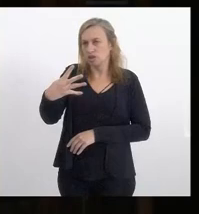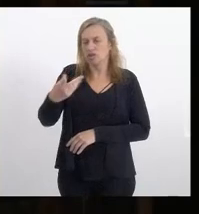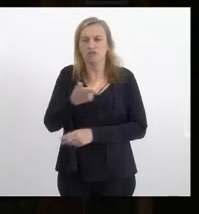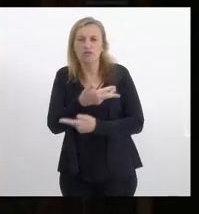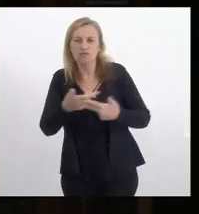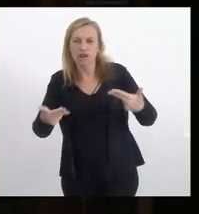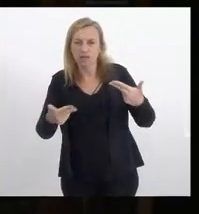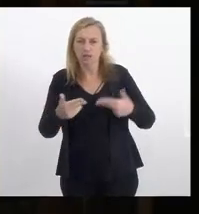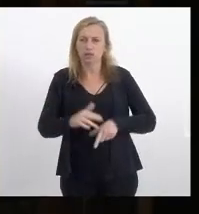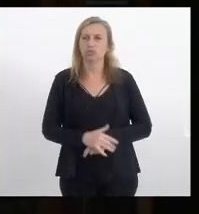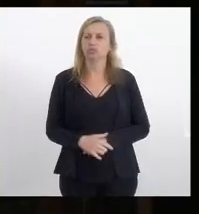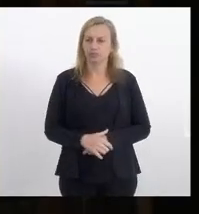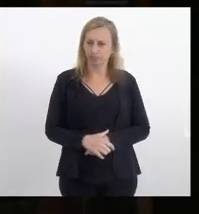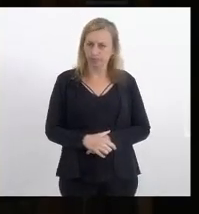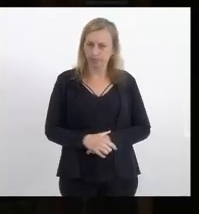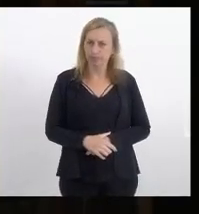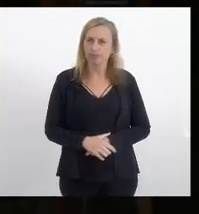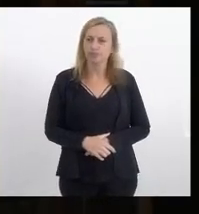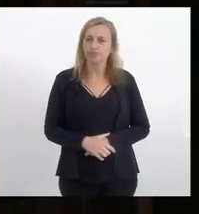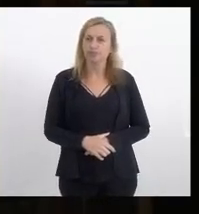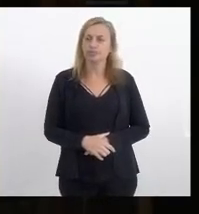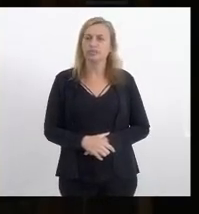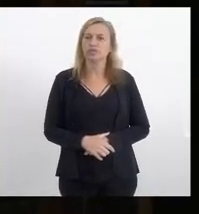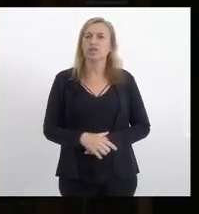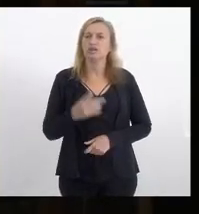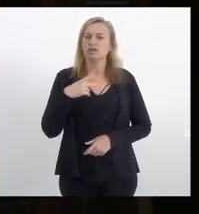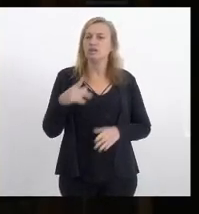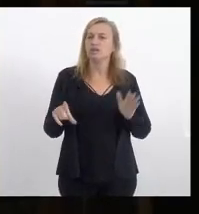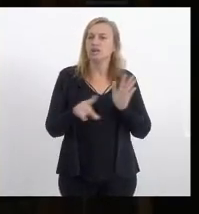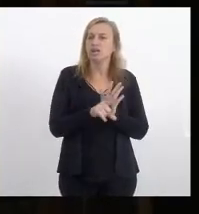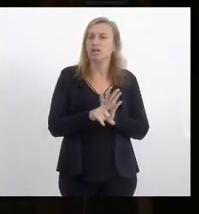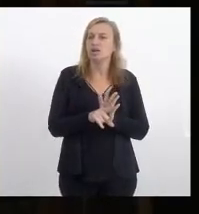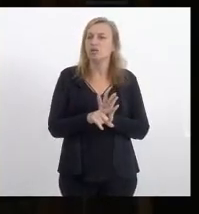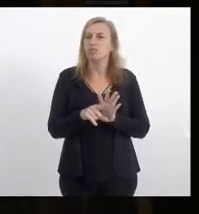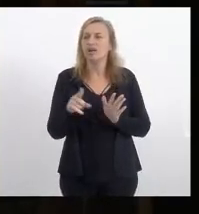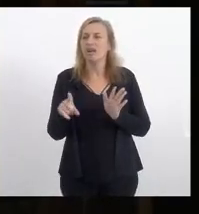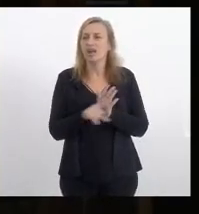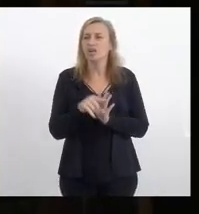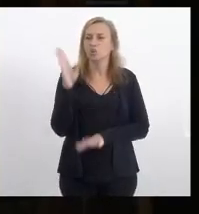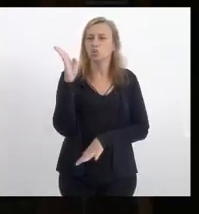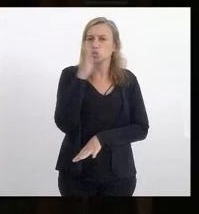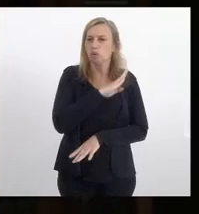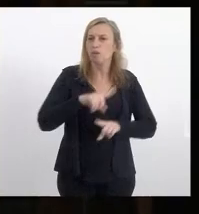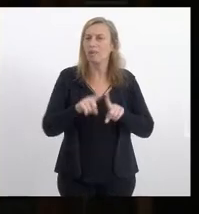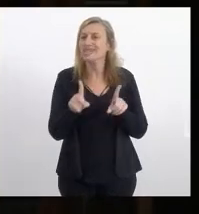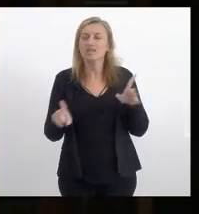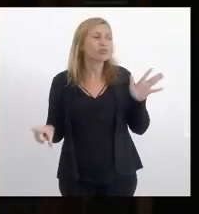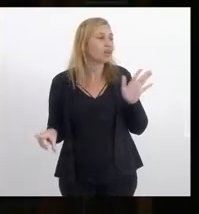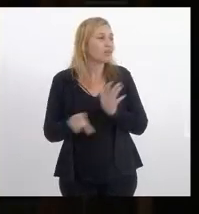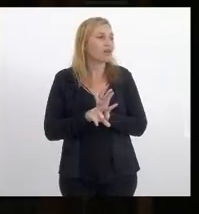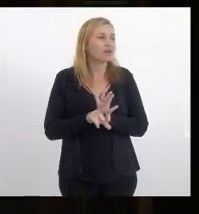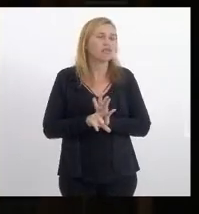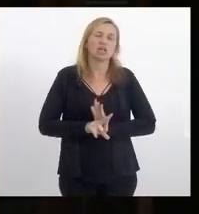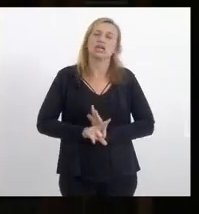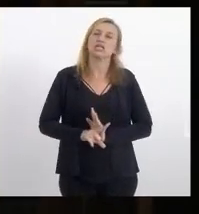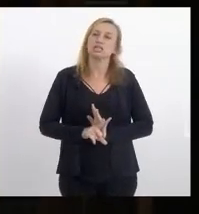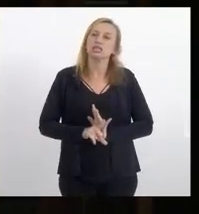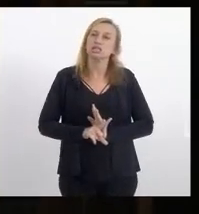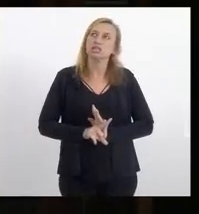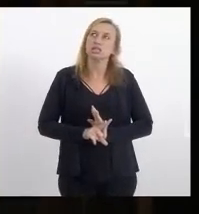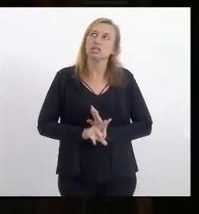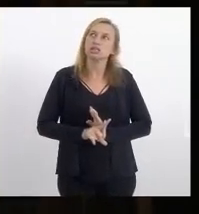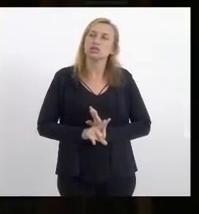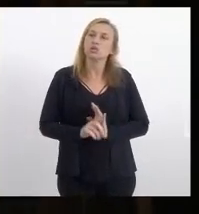muitos é de alumínio as ali como uma lei do mal mas é uma lei que